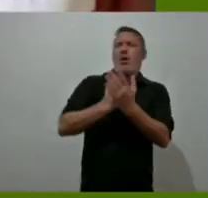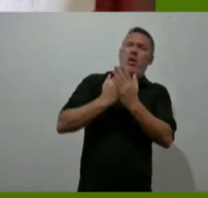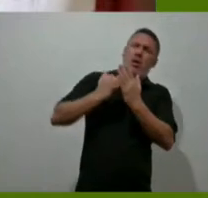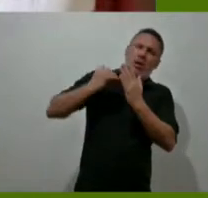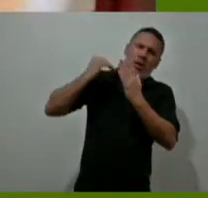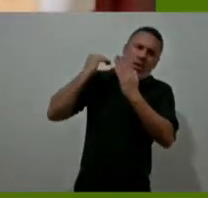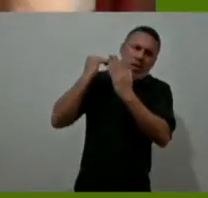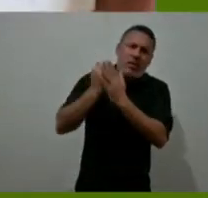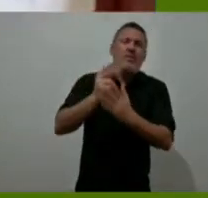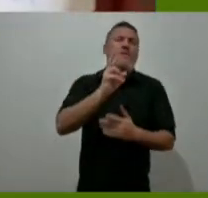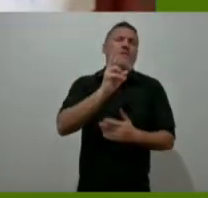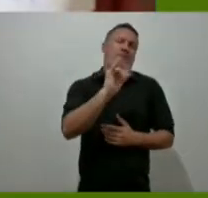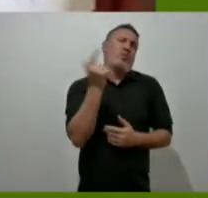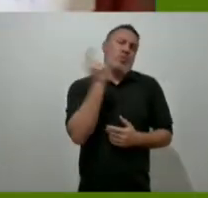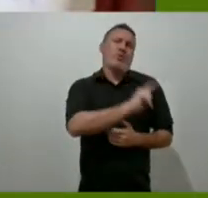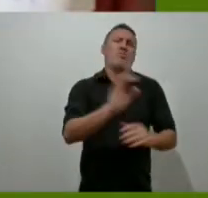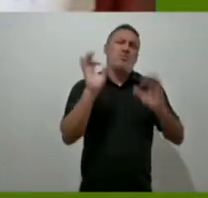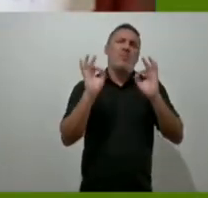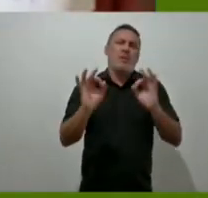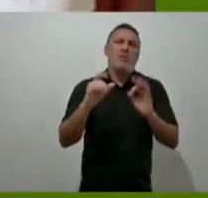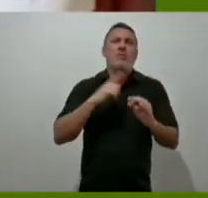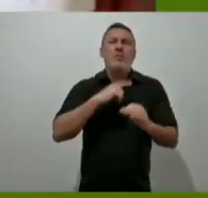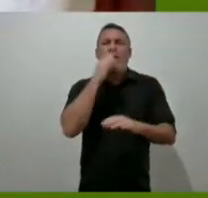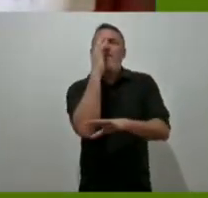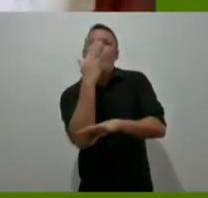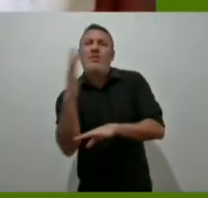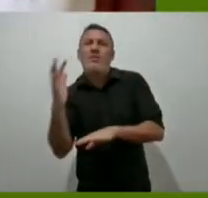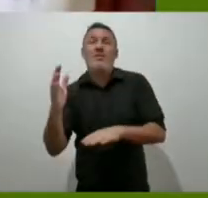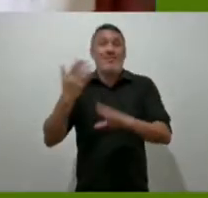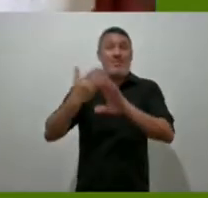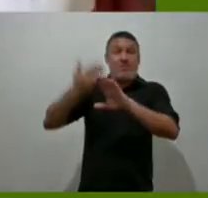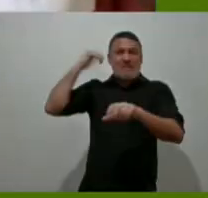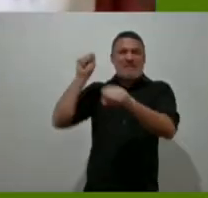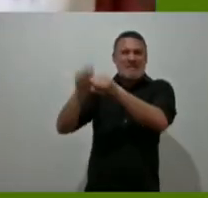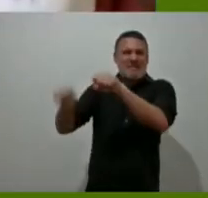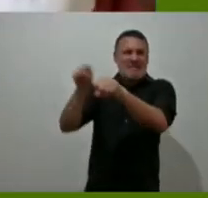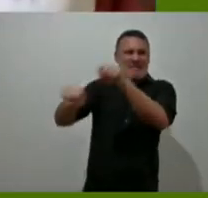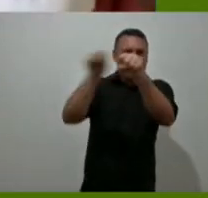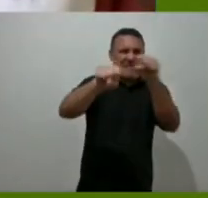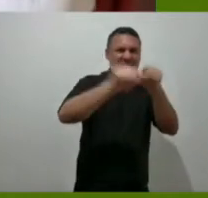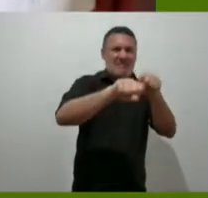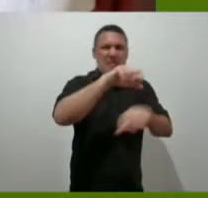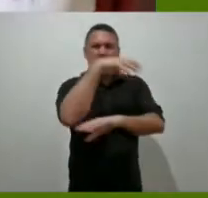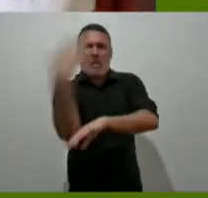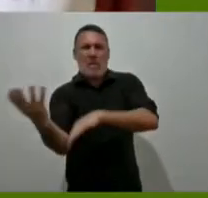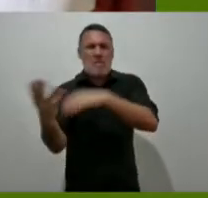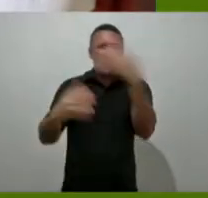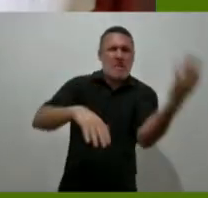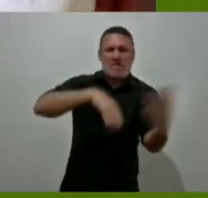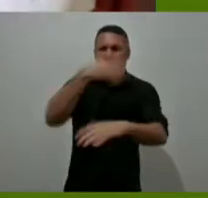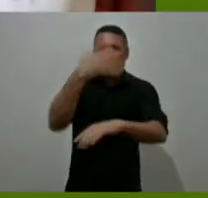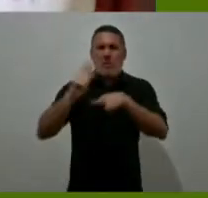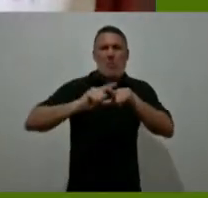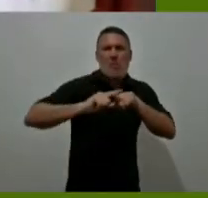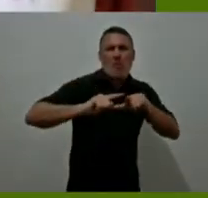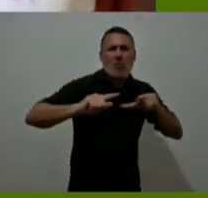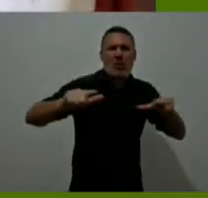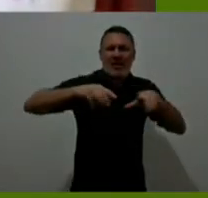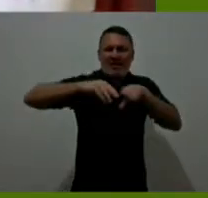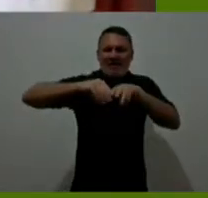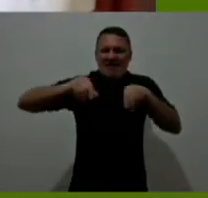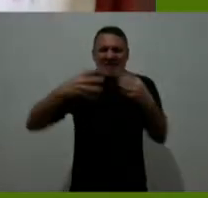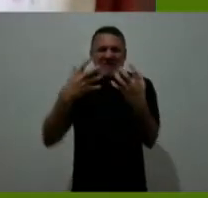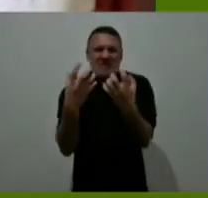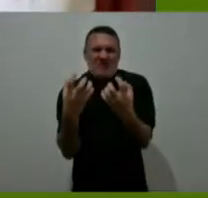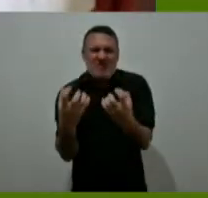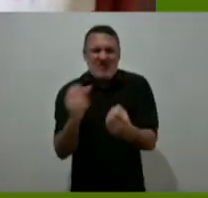parte de florestas que nós destruímos e que hoje estão em terras inteiramente degradadas, nós podíamos utilizar só as